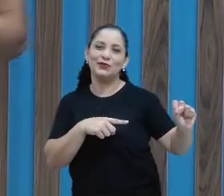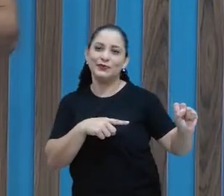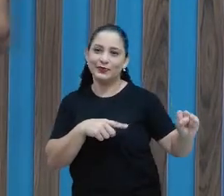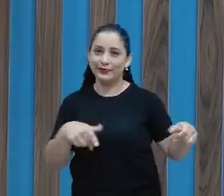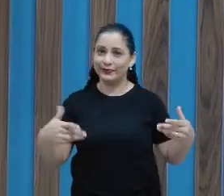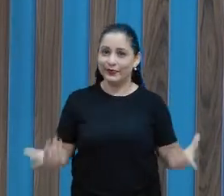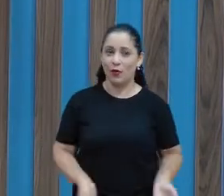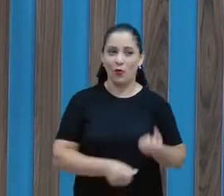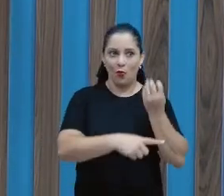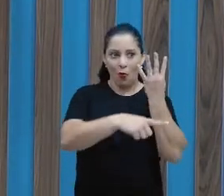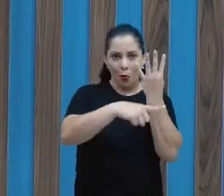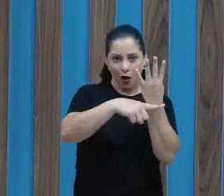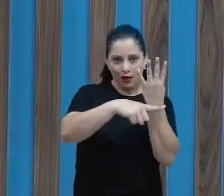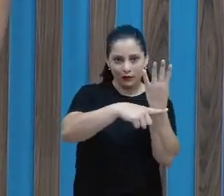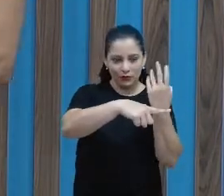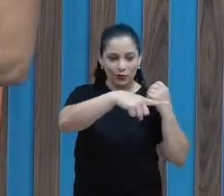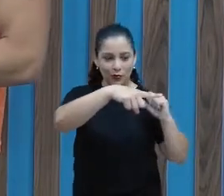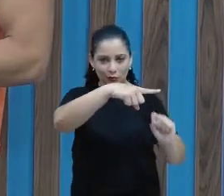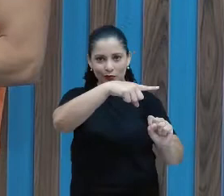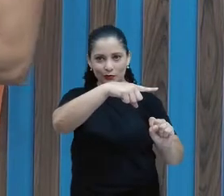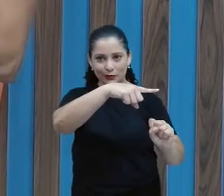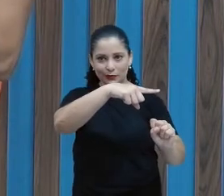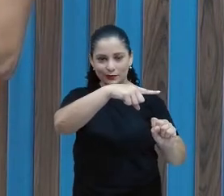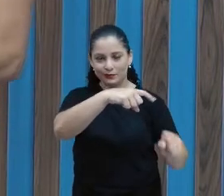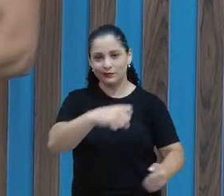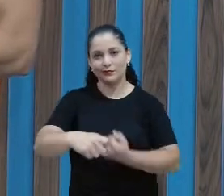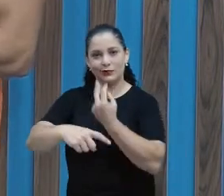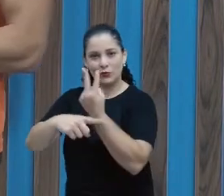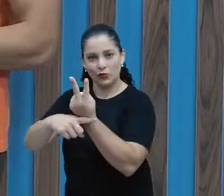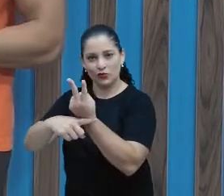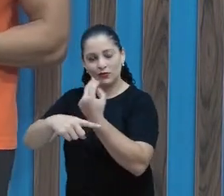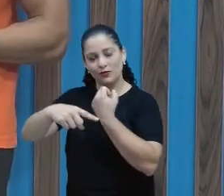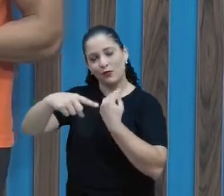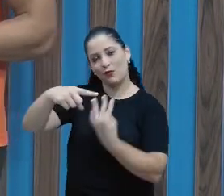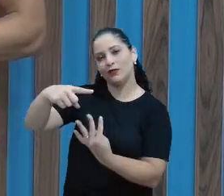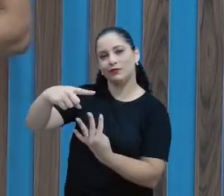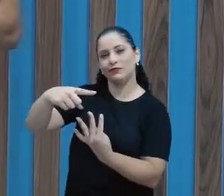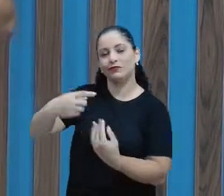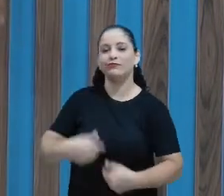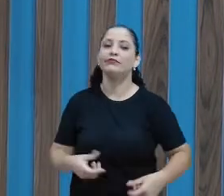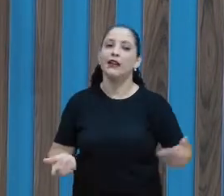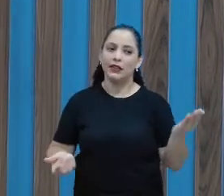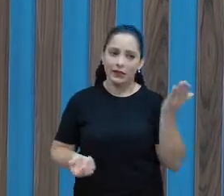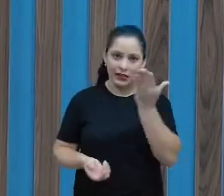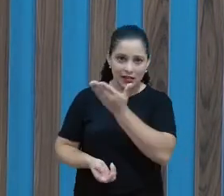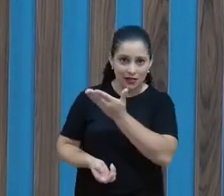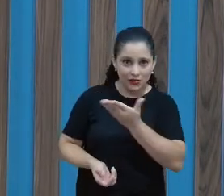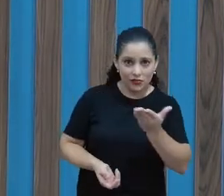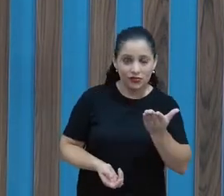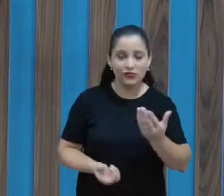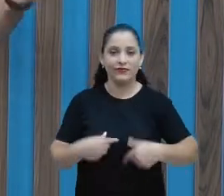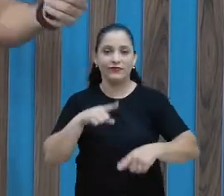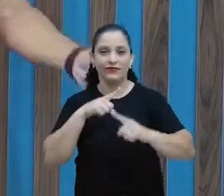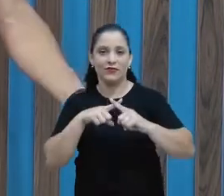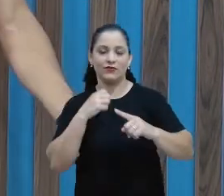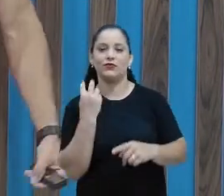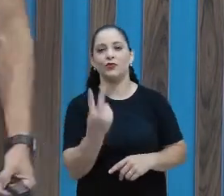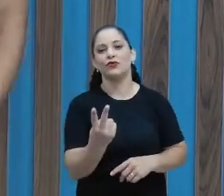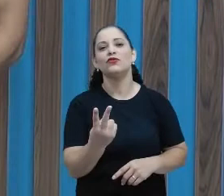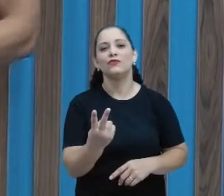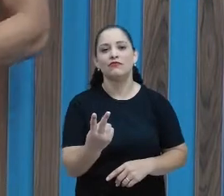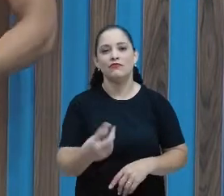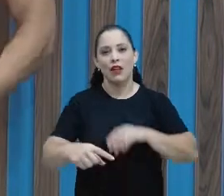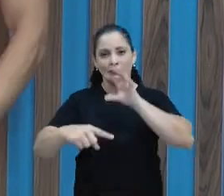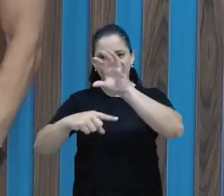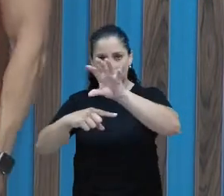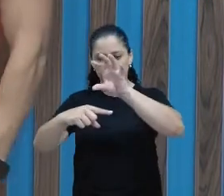Então, esses 2 aí valores também foram multiplicados por 2, pelo mesmo valor, tanto o numerador